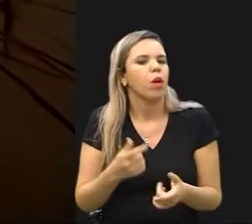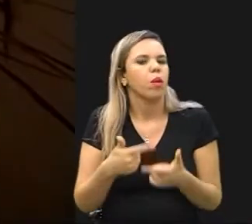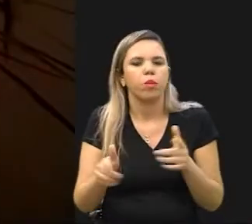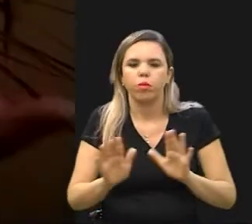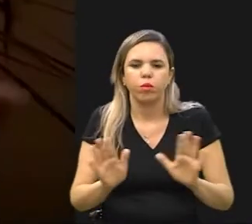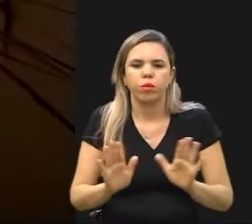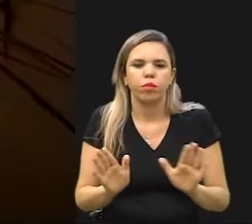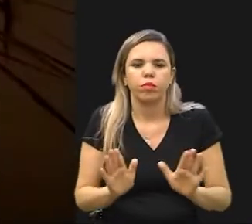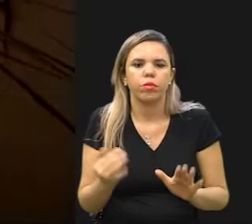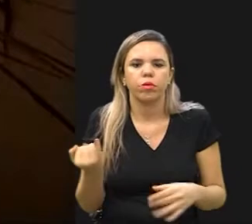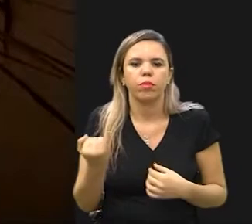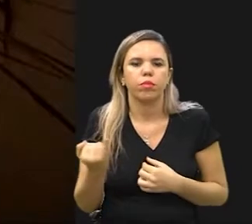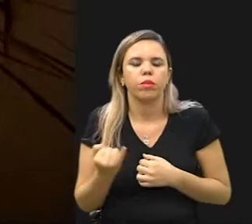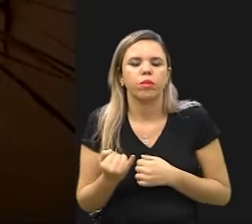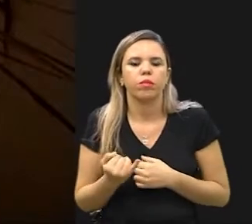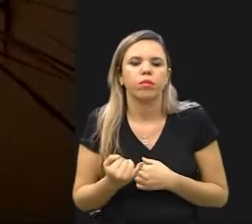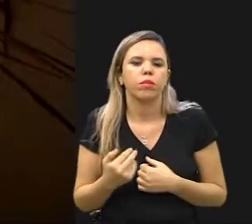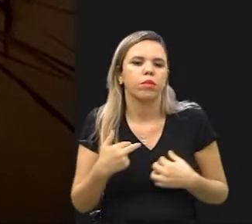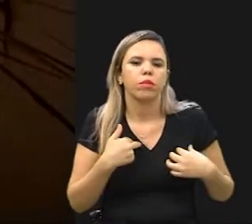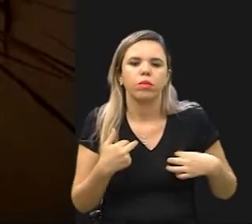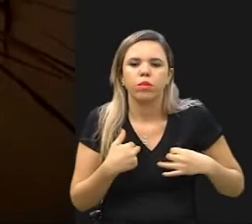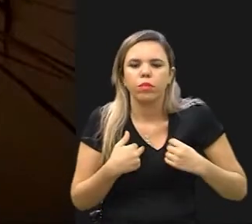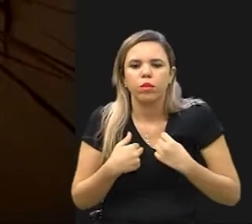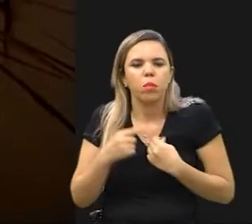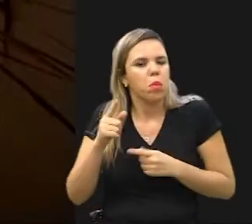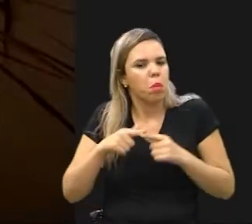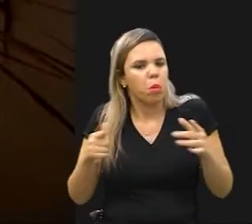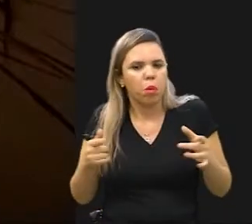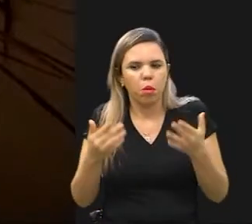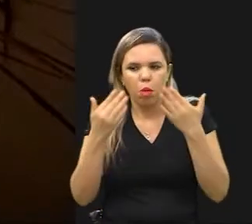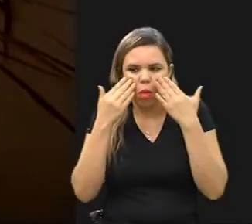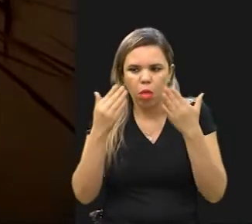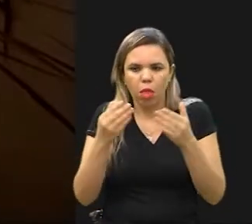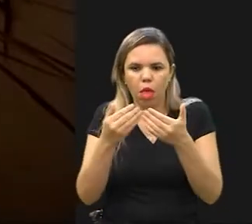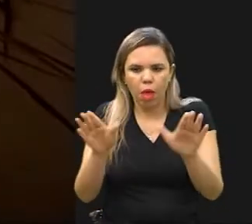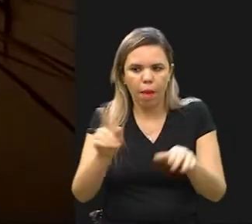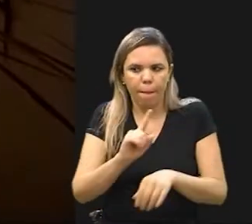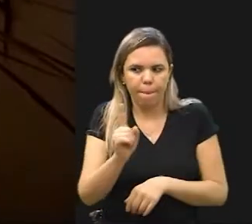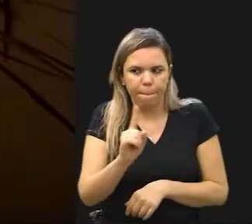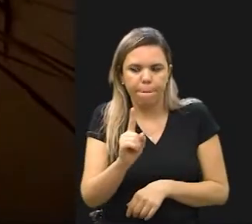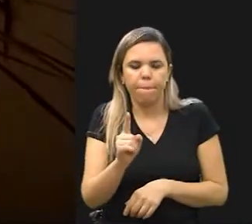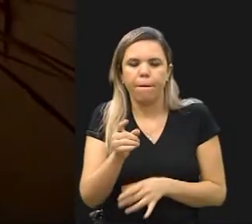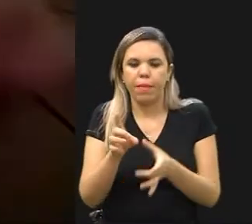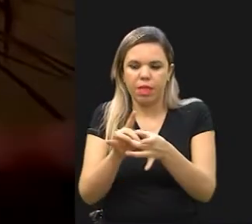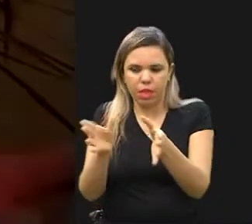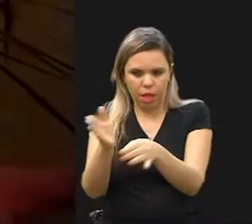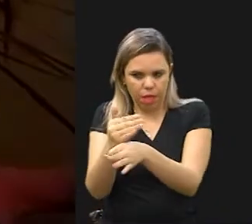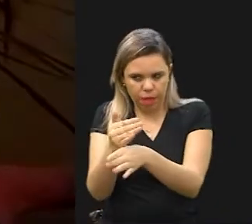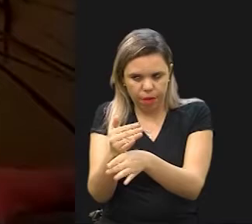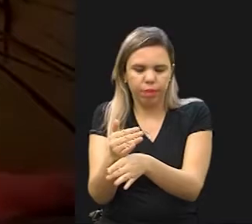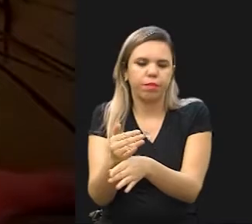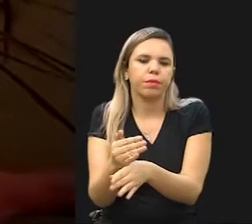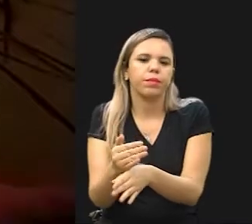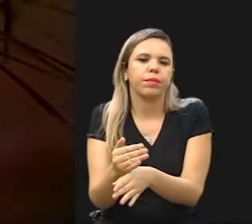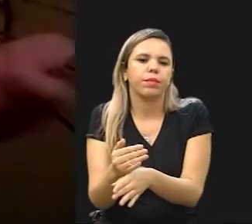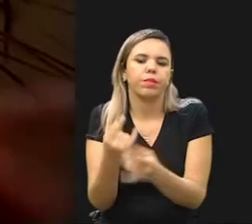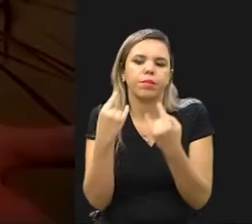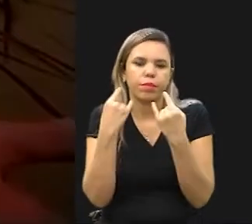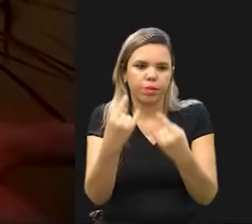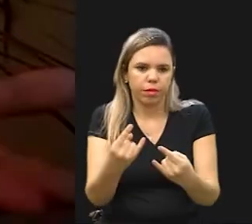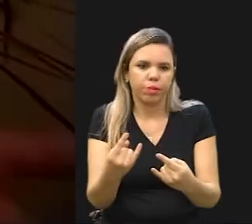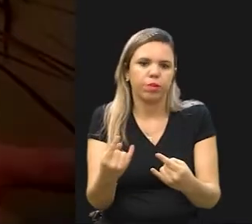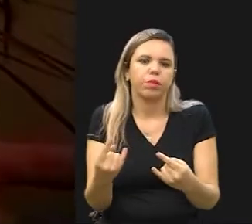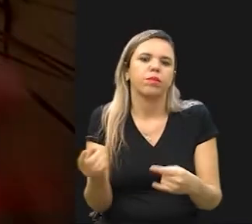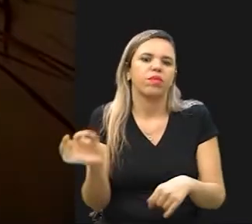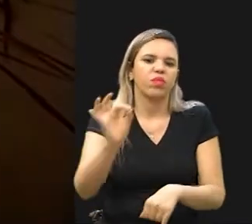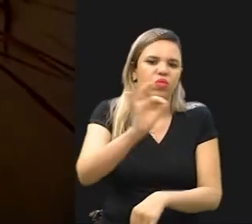você não ter problema. Importante, não pode deixar o material exposto. Quando a gente deixa o alimento exposto, a gente